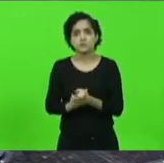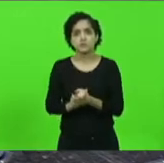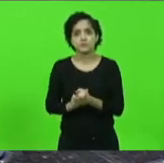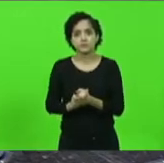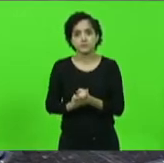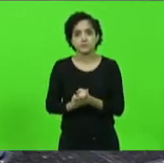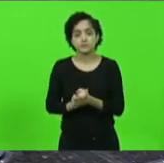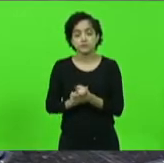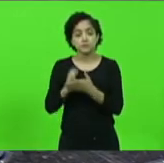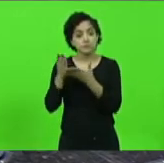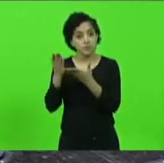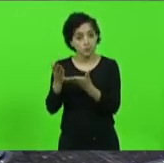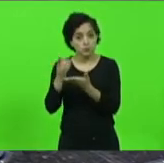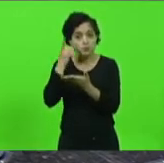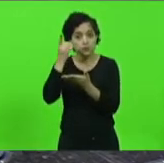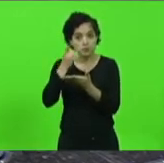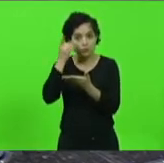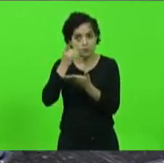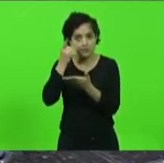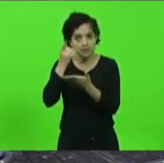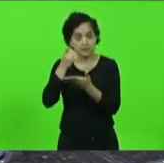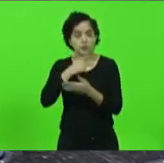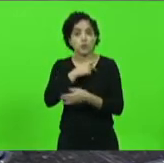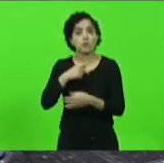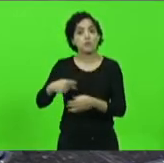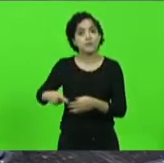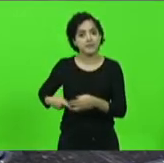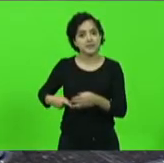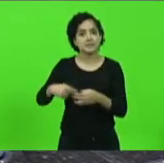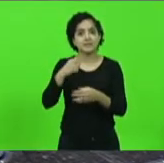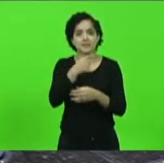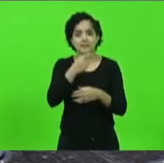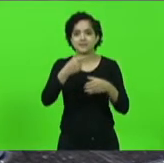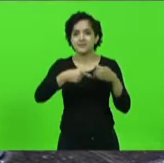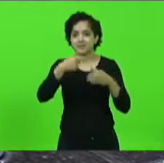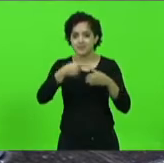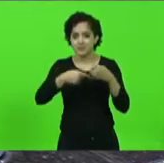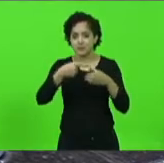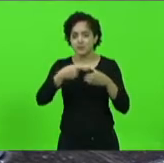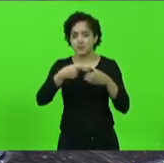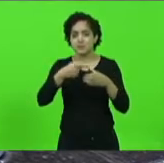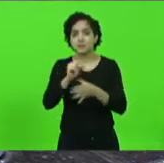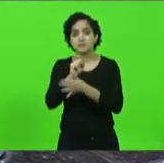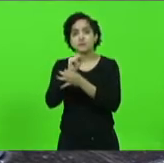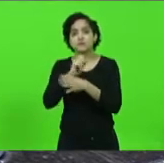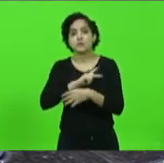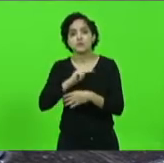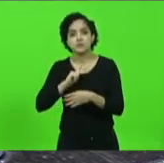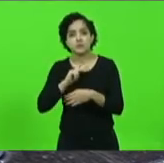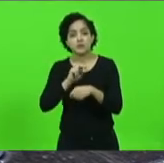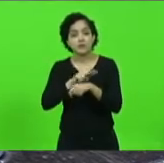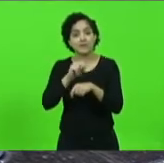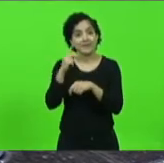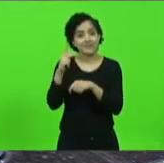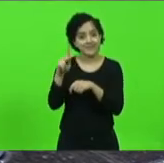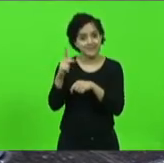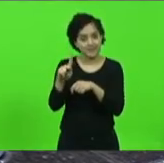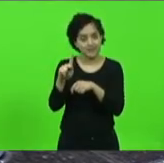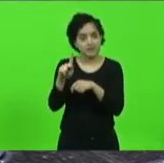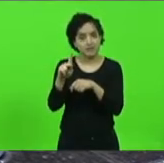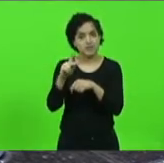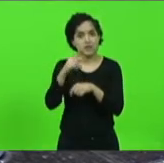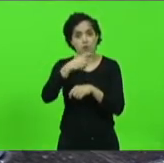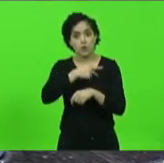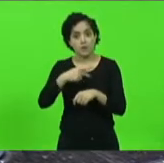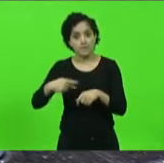O deputado Mocelinho está como presidente também da Comissão de Segurança Pública. E tanto a vaga dele na Finanças como a presidência